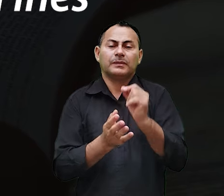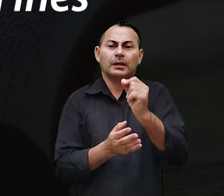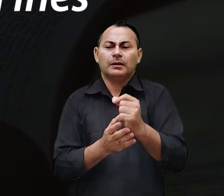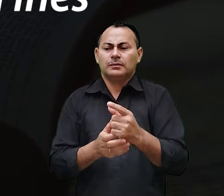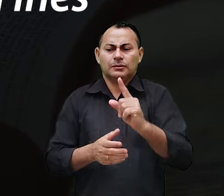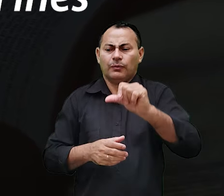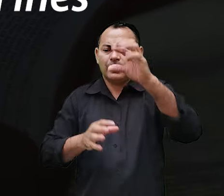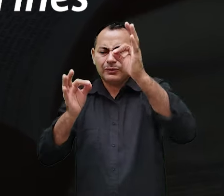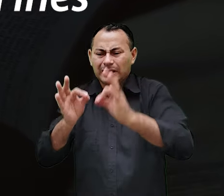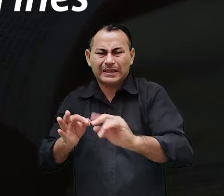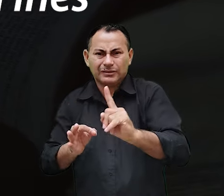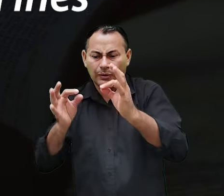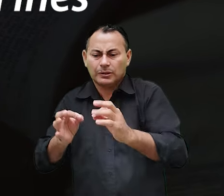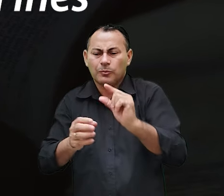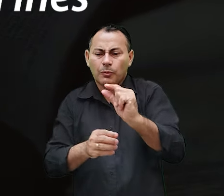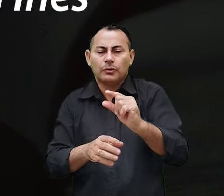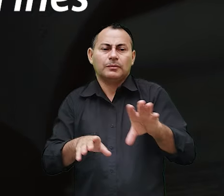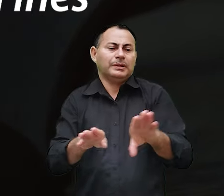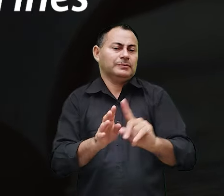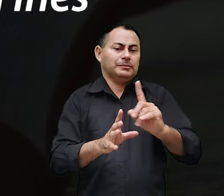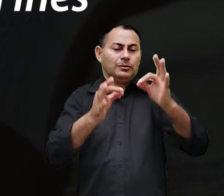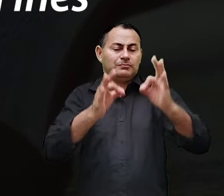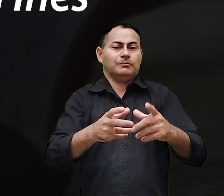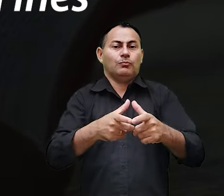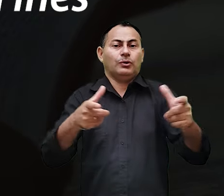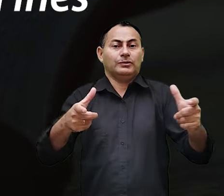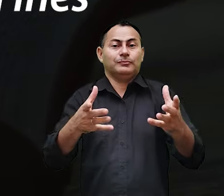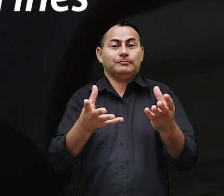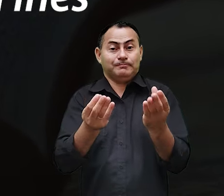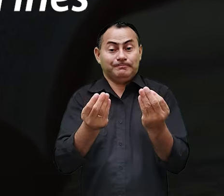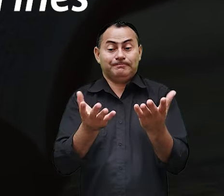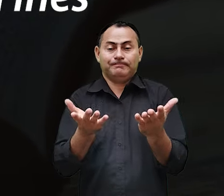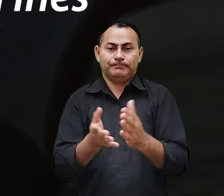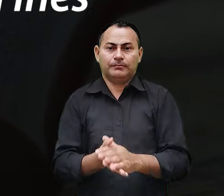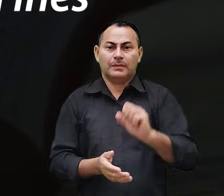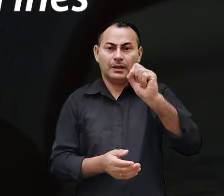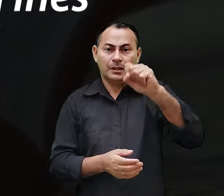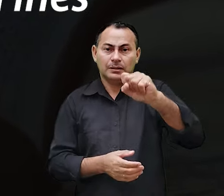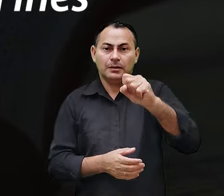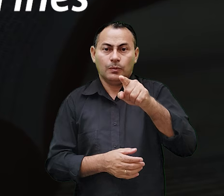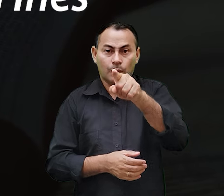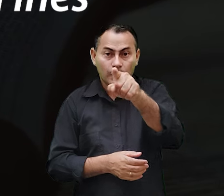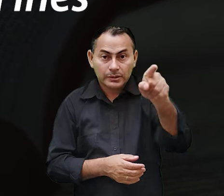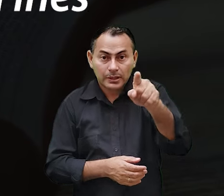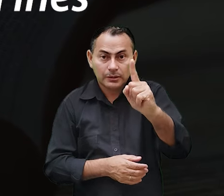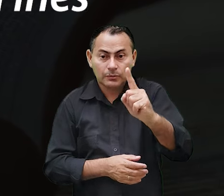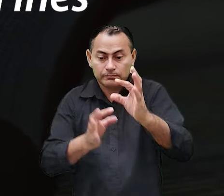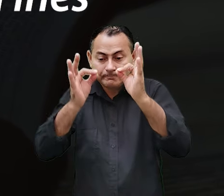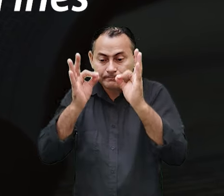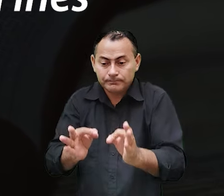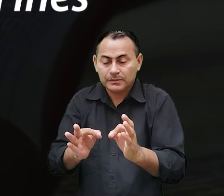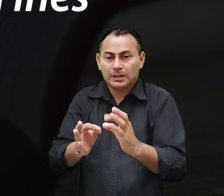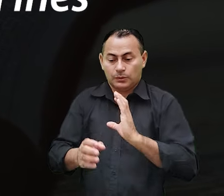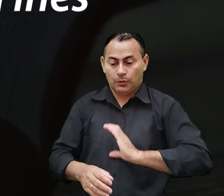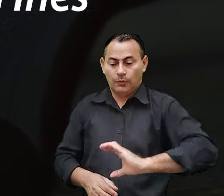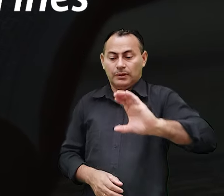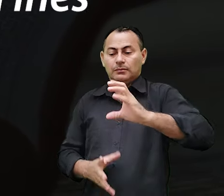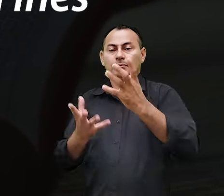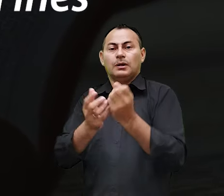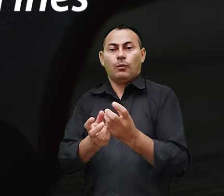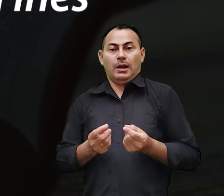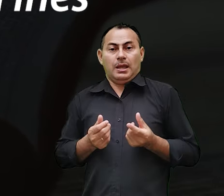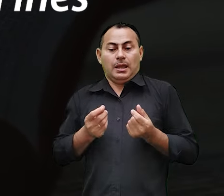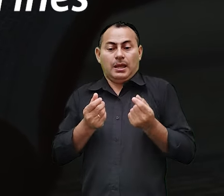no muito, e quem é desonesto no pouco também é desonesto no muito. Assim, se vocês não forem dignos